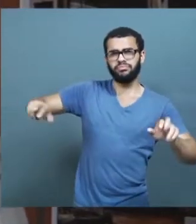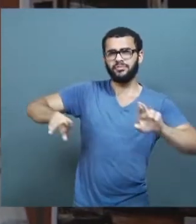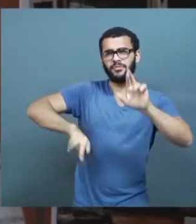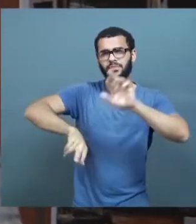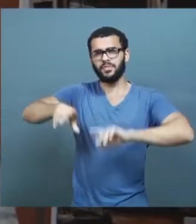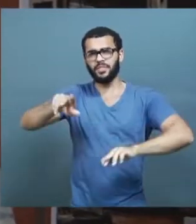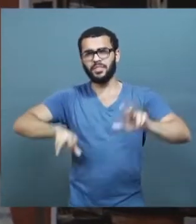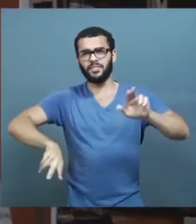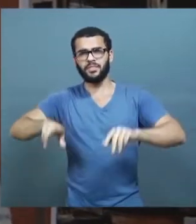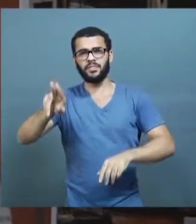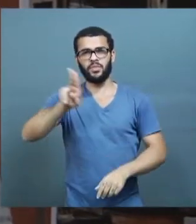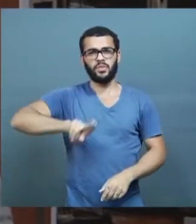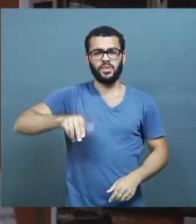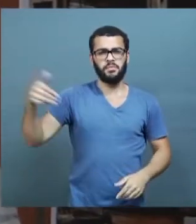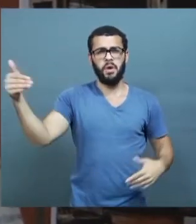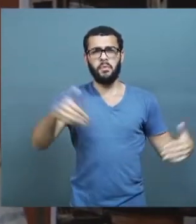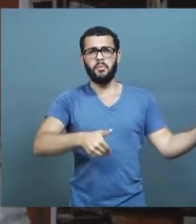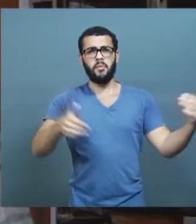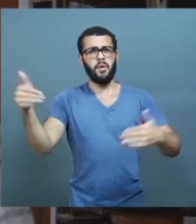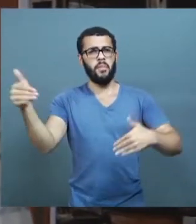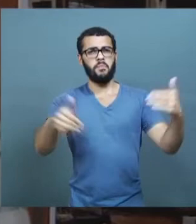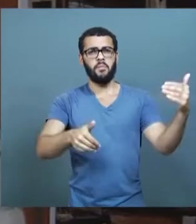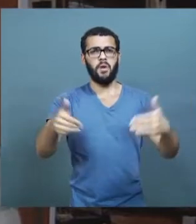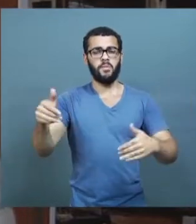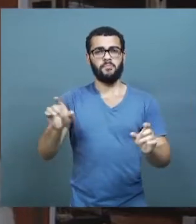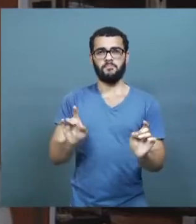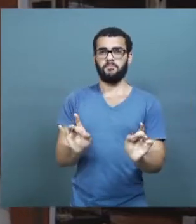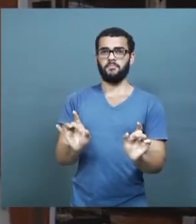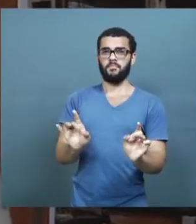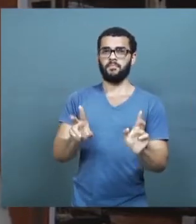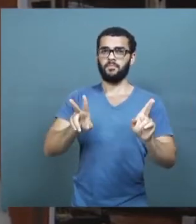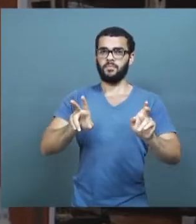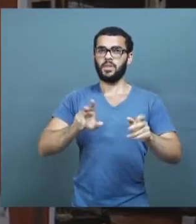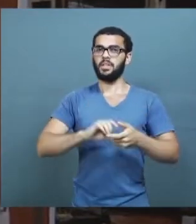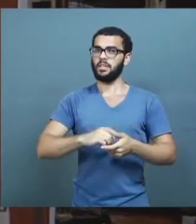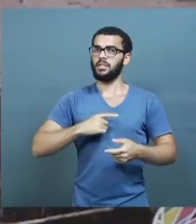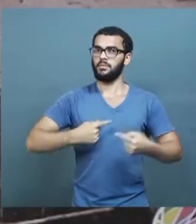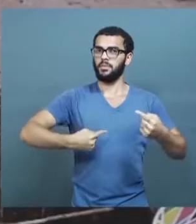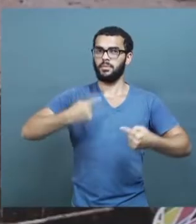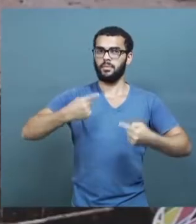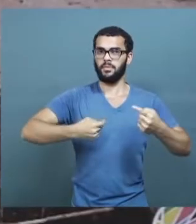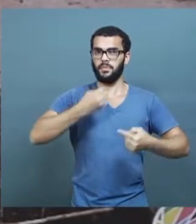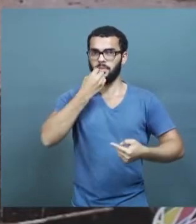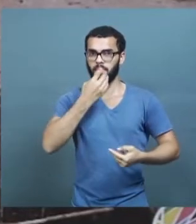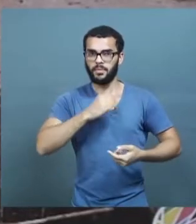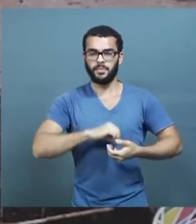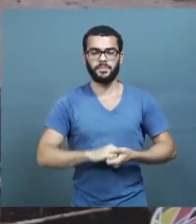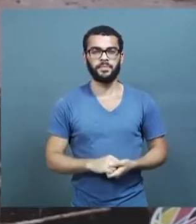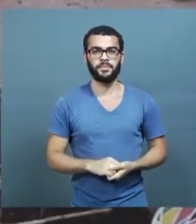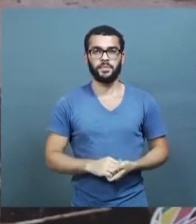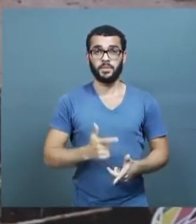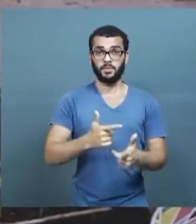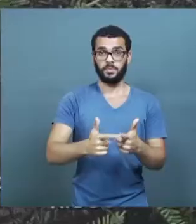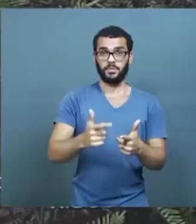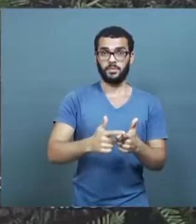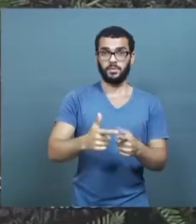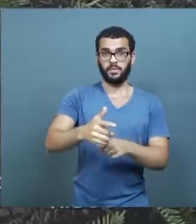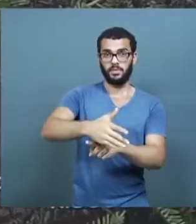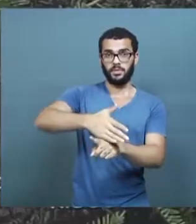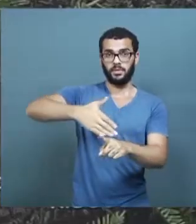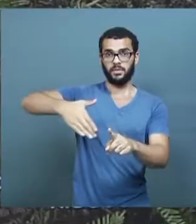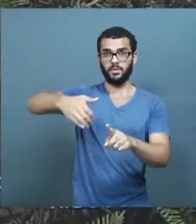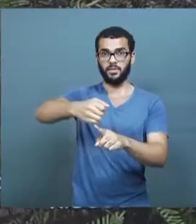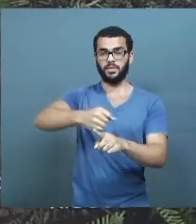são especialistas nessas temáticas e está uma discussão bastante rica. Problemas sociais e ambientais que